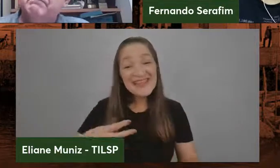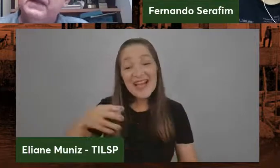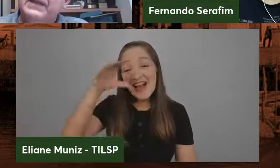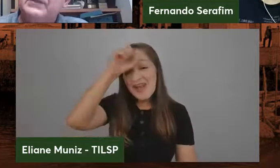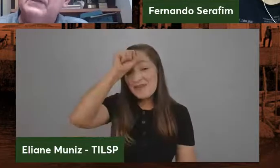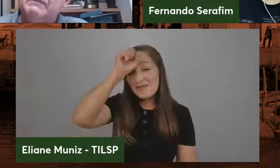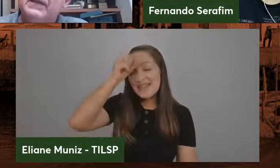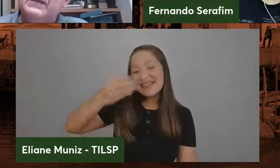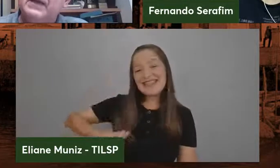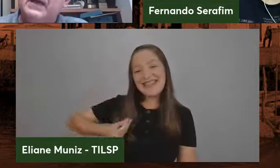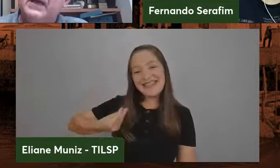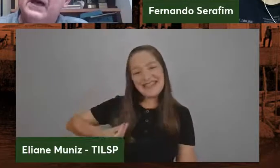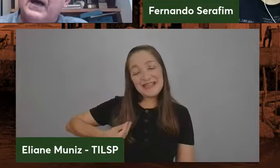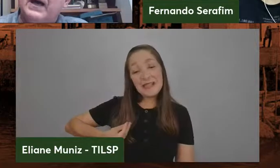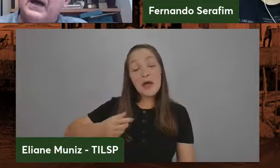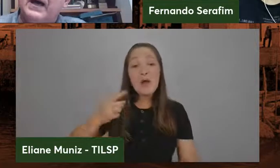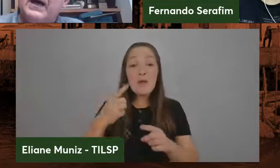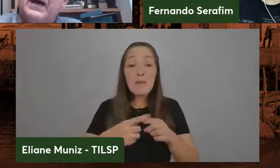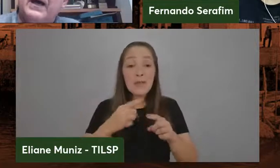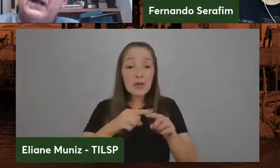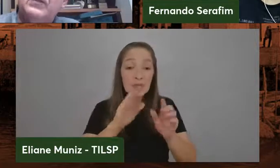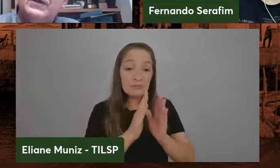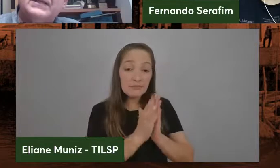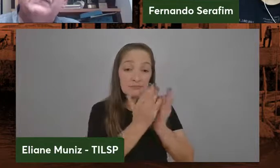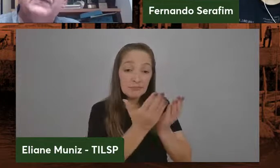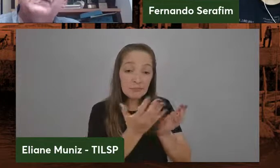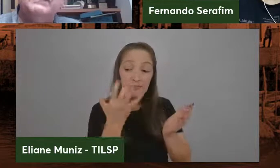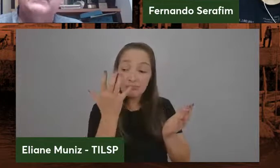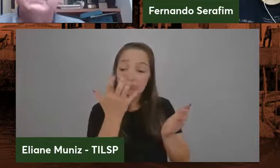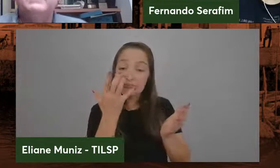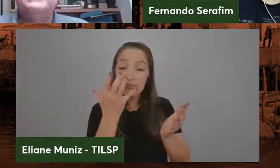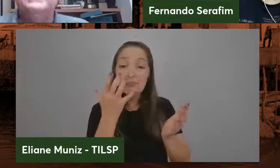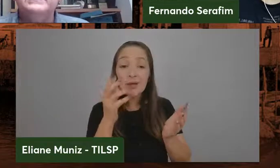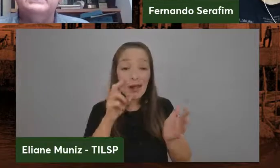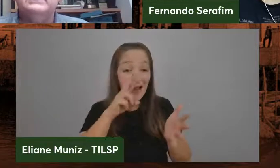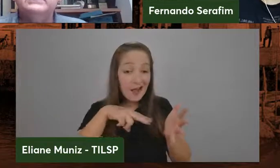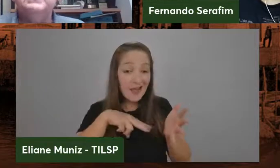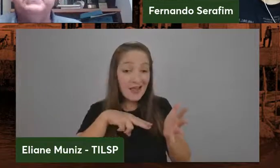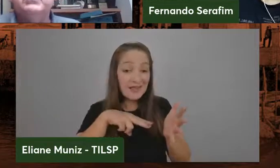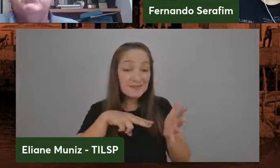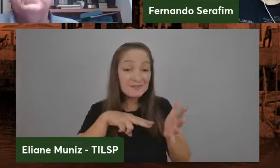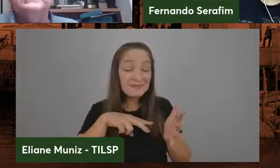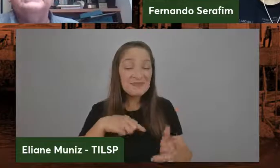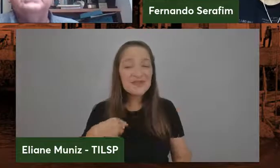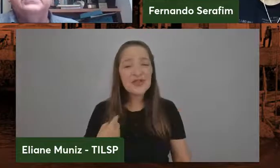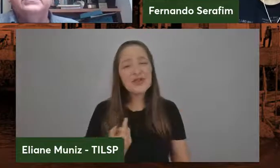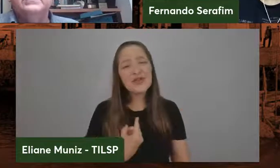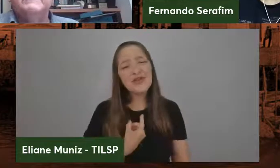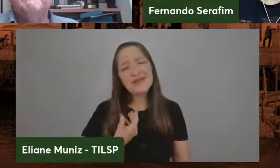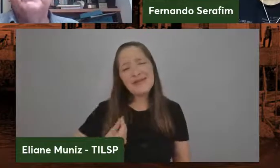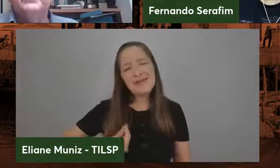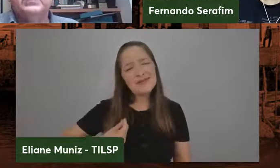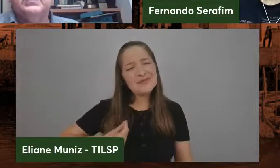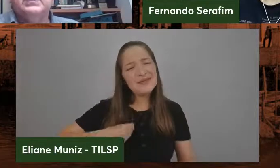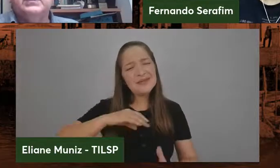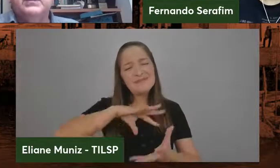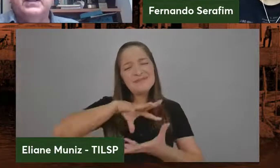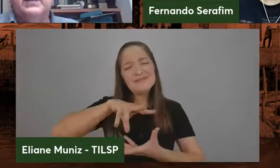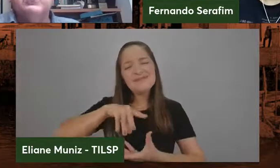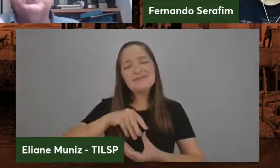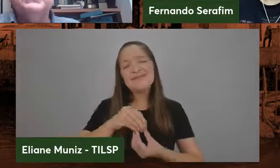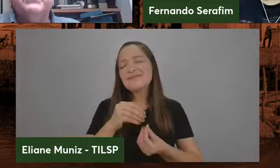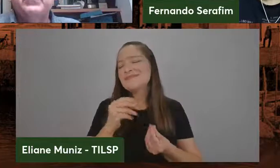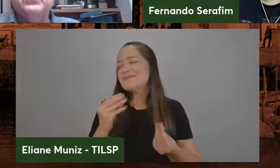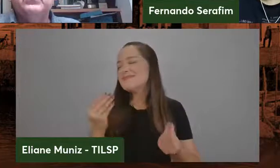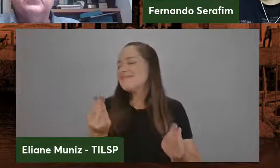gente aprende também, a nossa vida fica mais rica espiritualmente. Né?